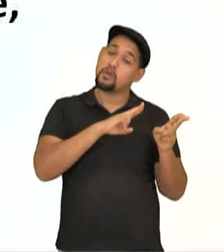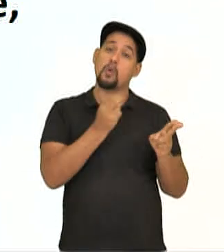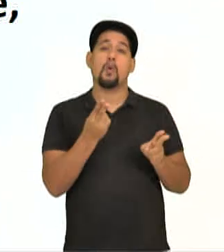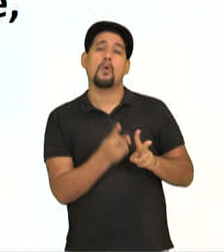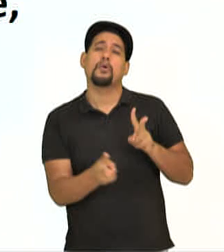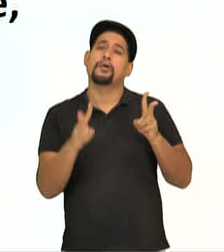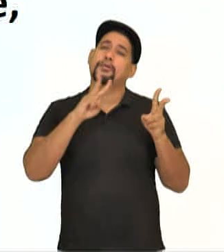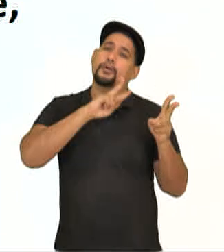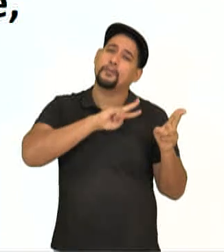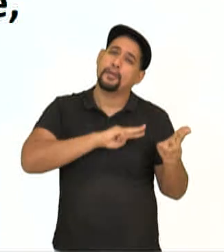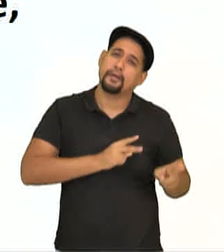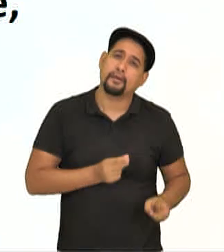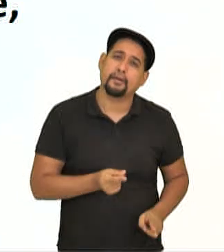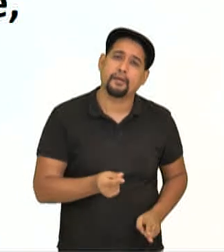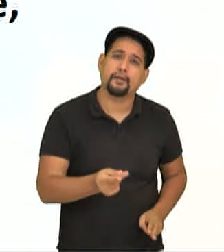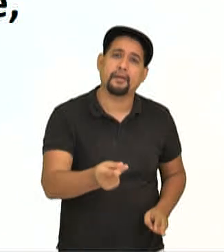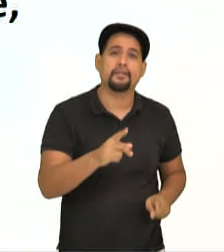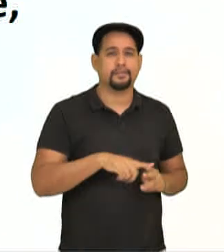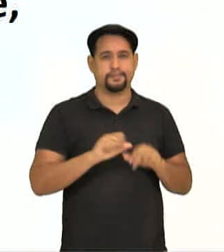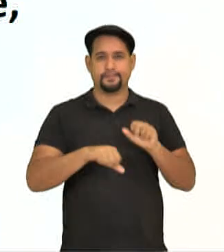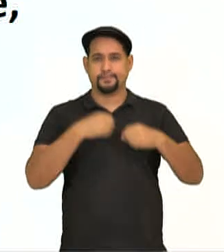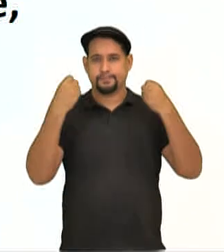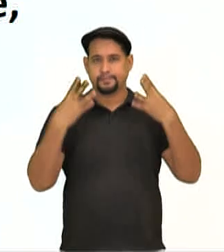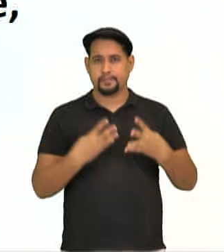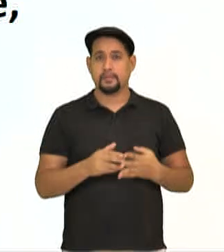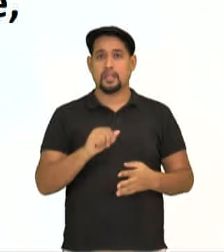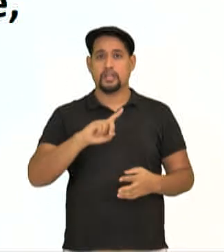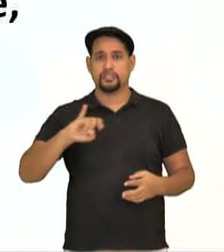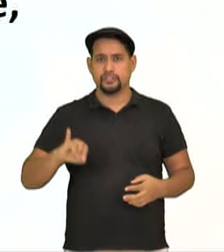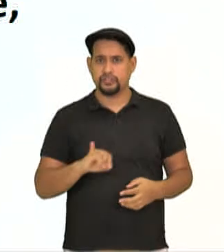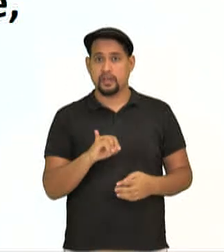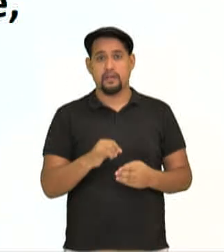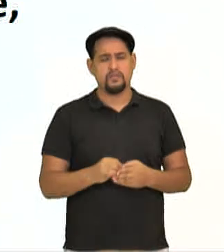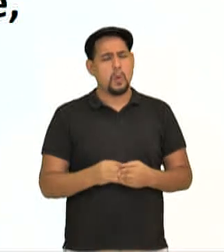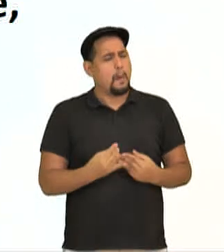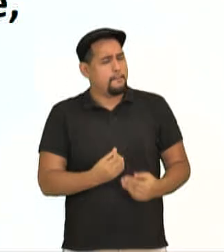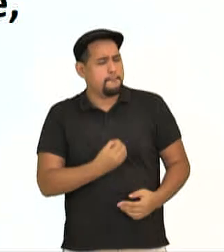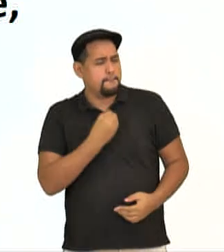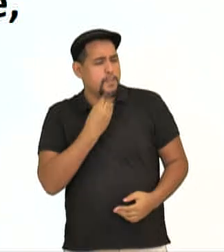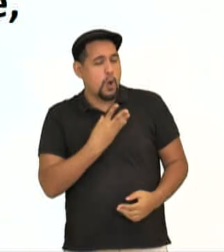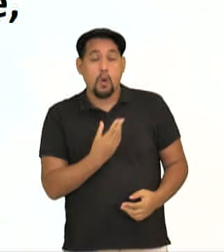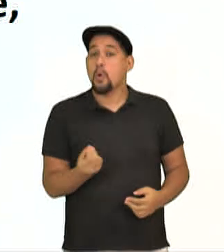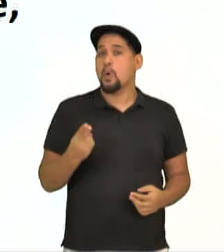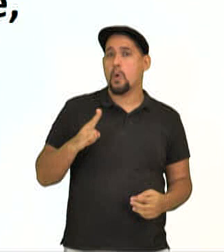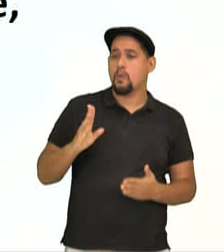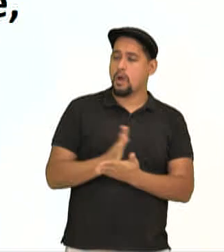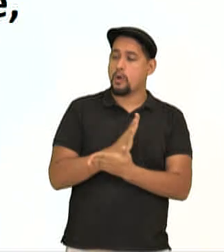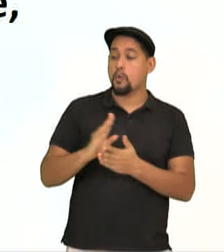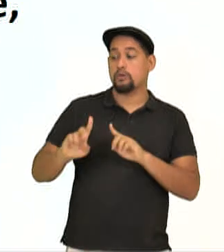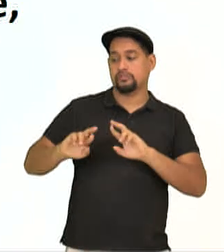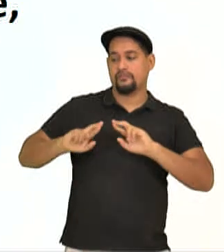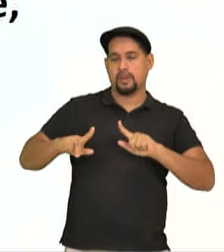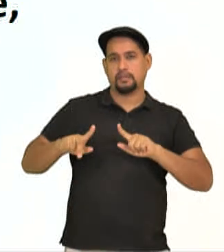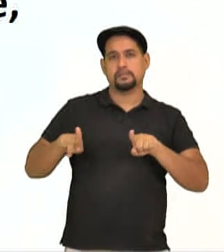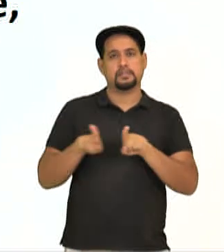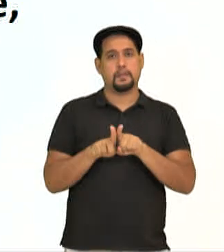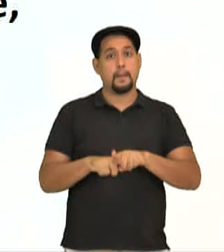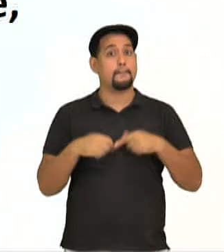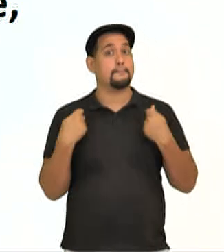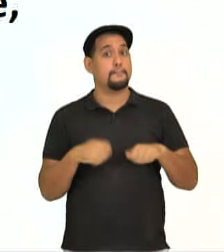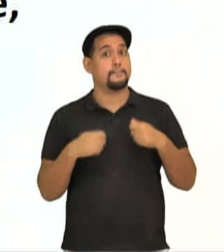dormir muito, vai modificar como é que é o verbo. Um adjetivo, muito bom, ou outro advérbio,